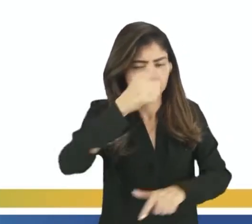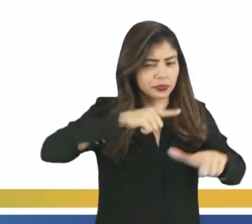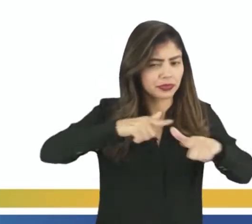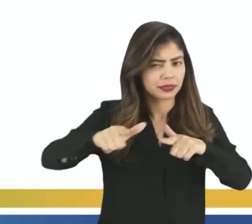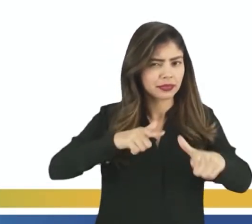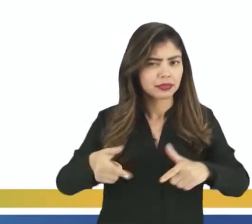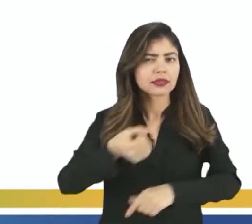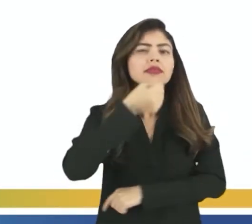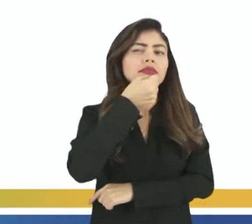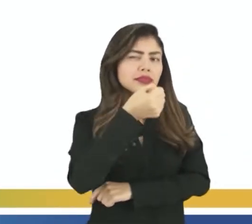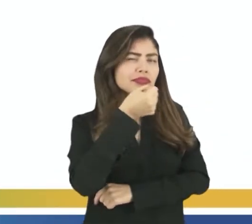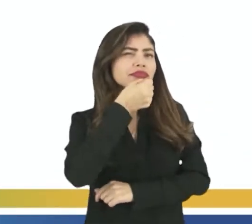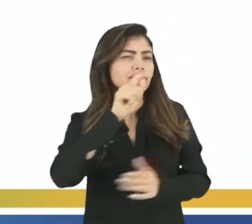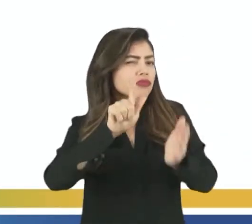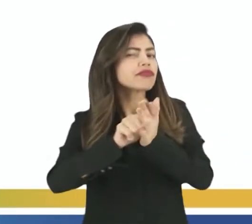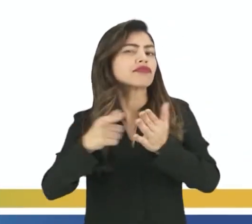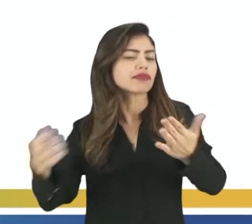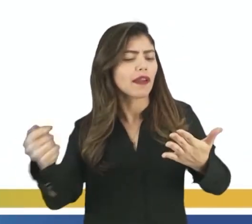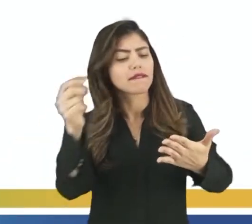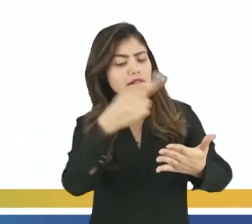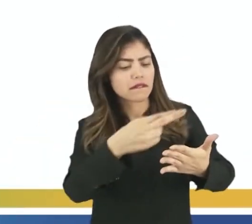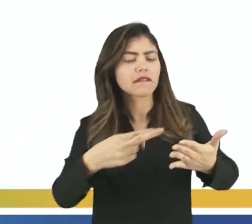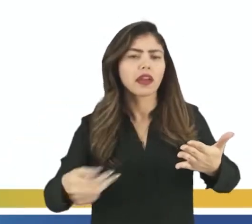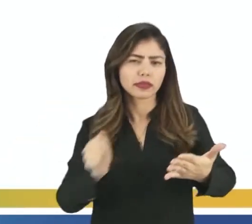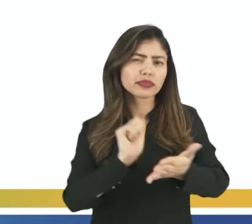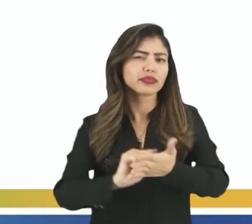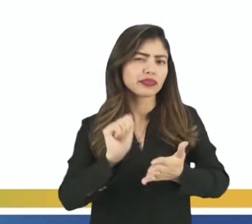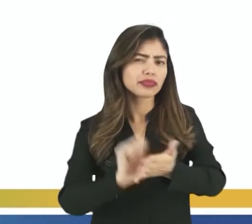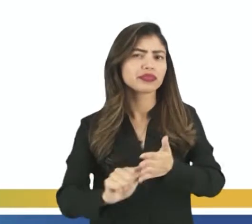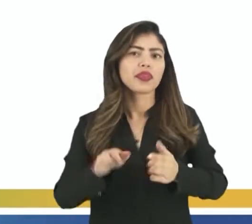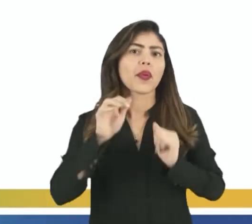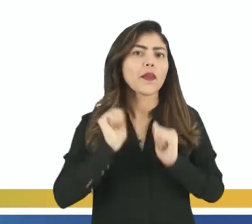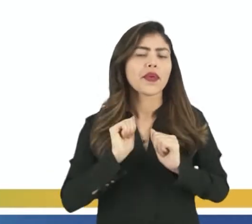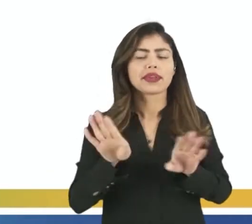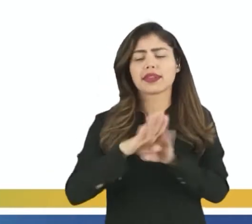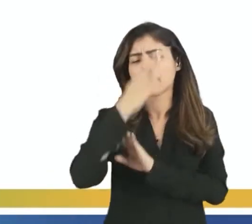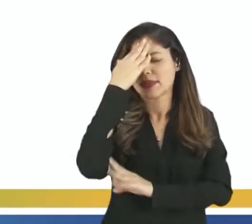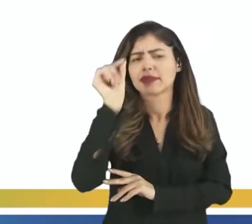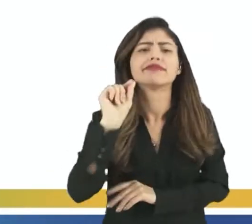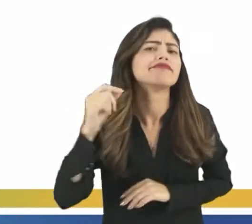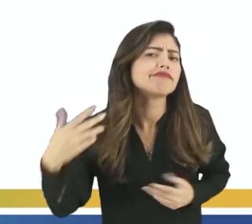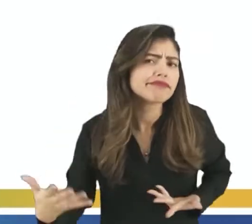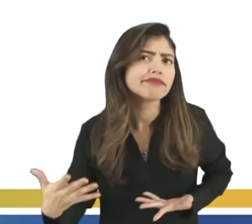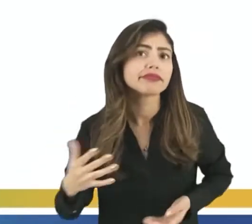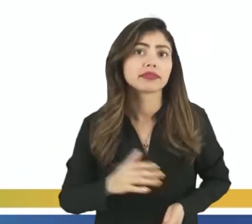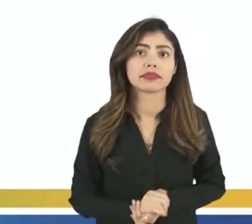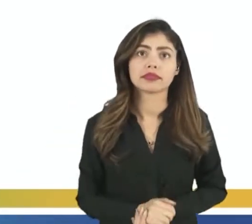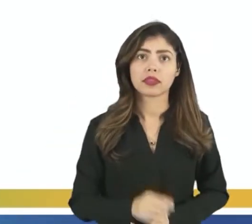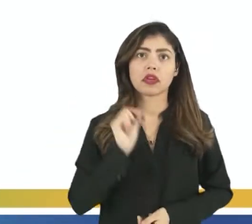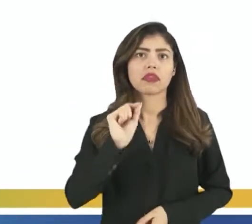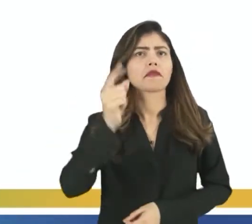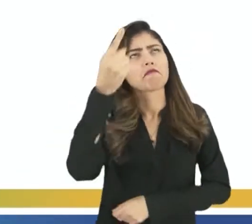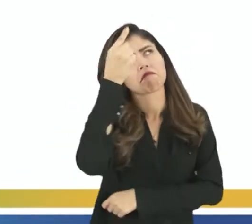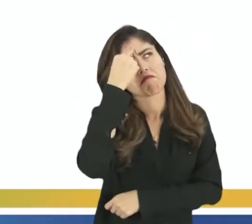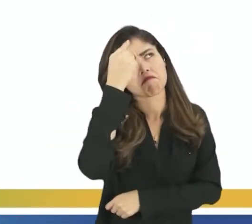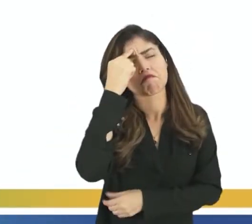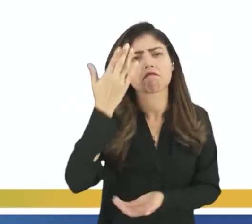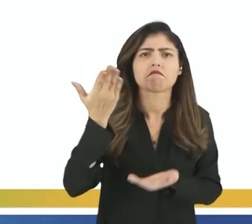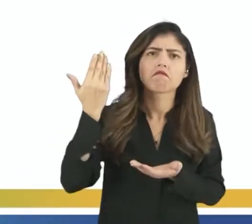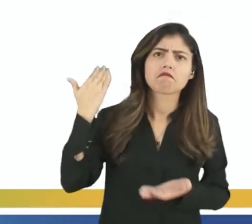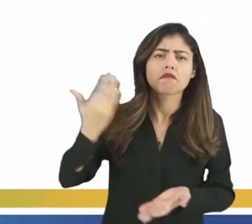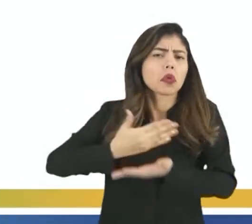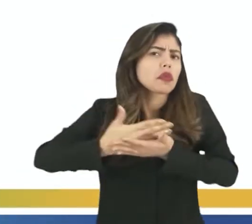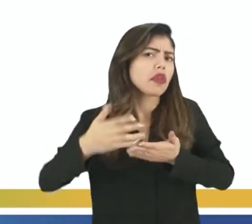trabalhando num jornal, na redação de um jornal. O que você precisa saber sobre isso? No que devo pensar antes